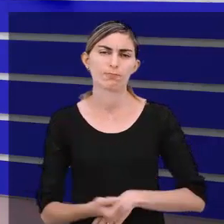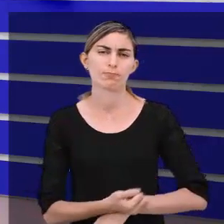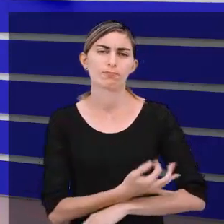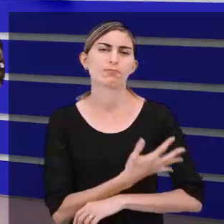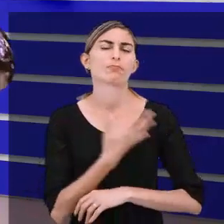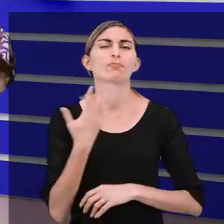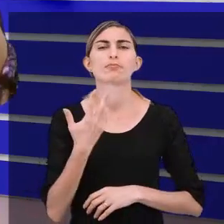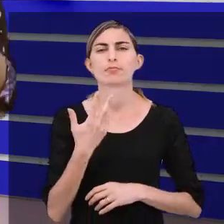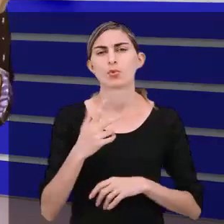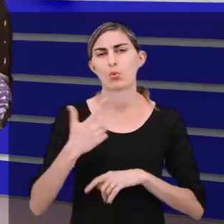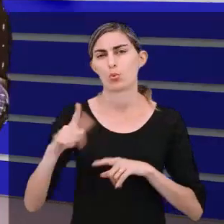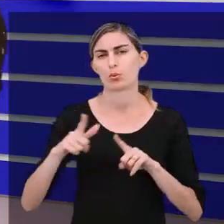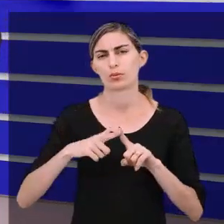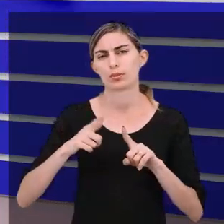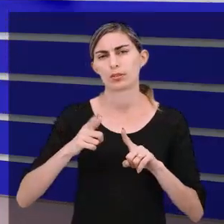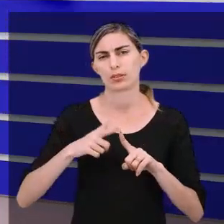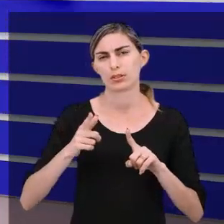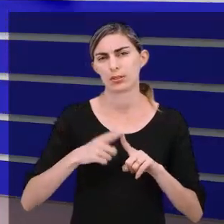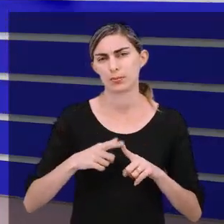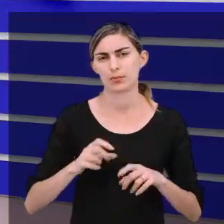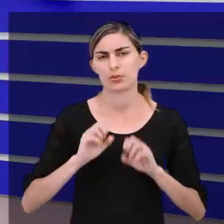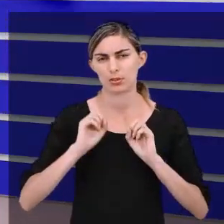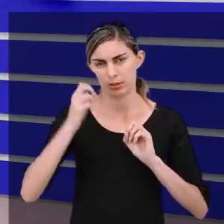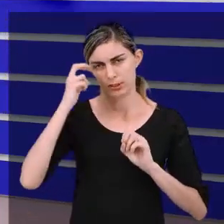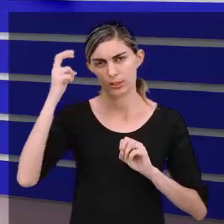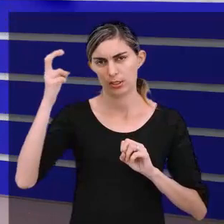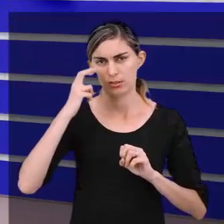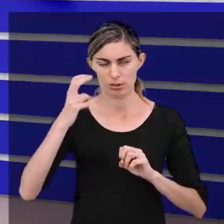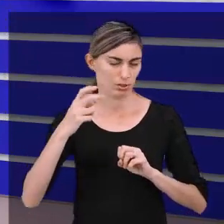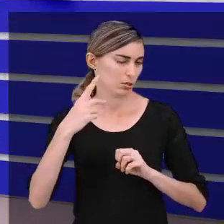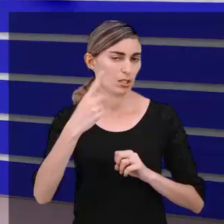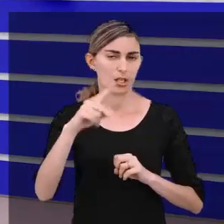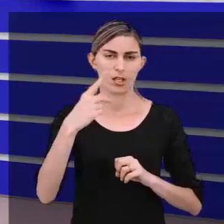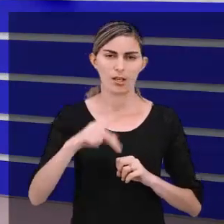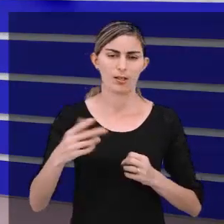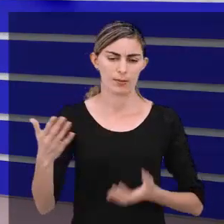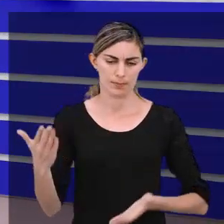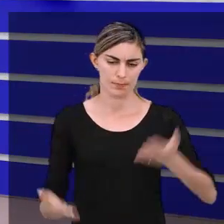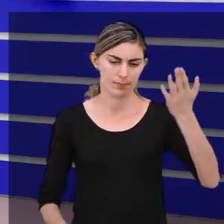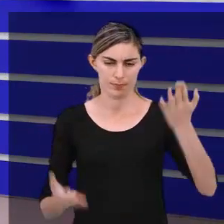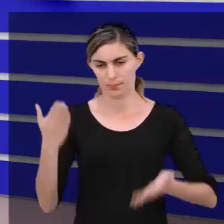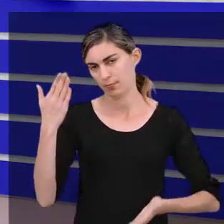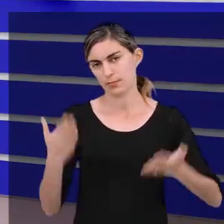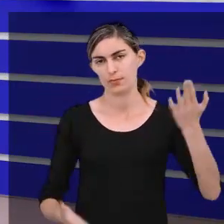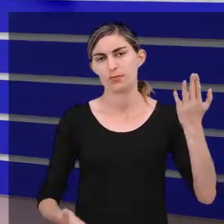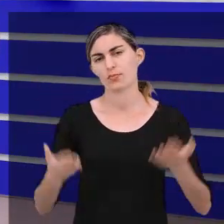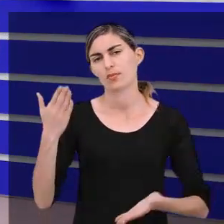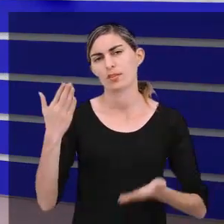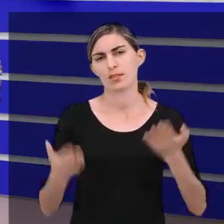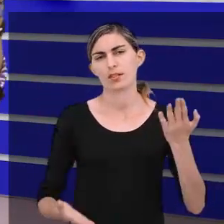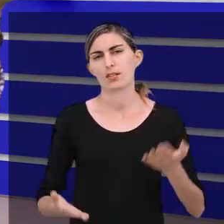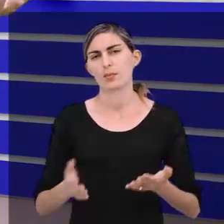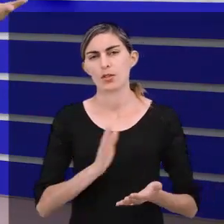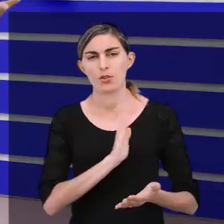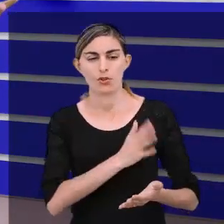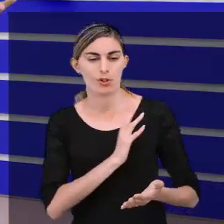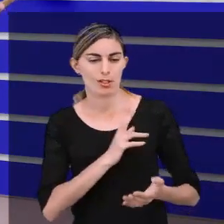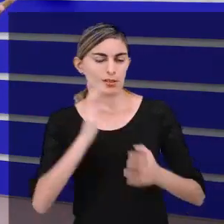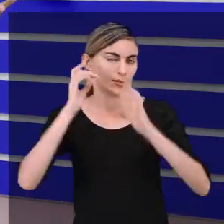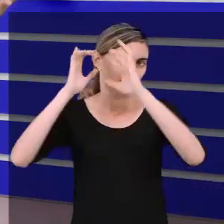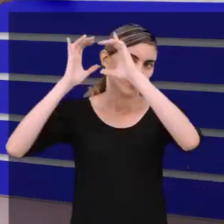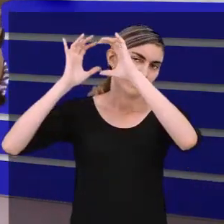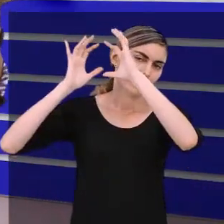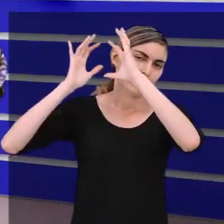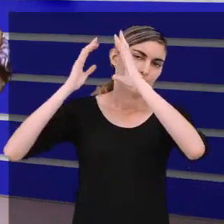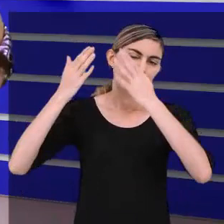inteligência emocional é um outro tipo de inteligência que ela vai equilibrar, o símbolo interessante é o coração e o cérebro,